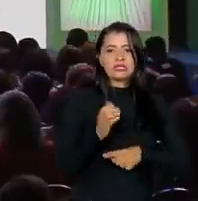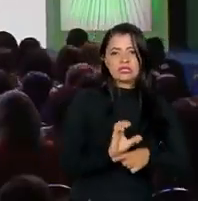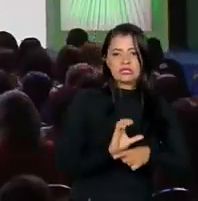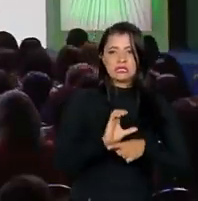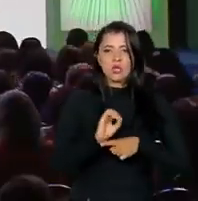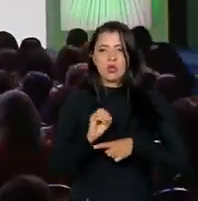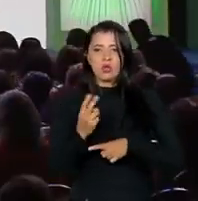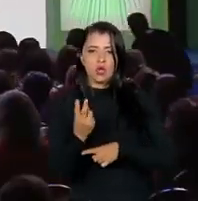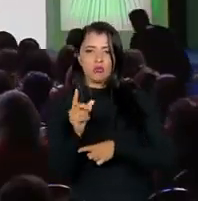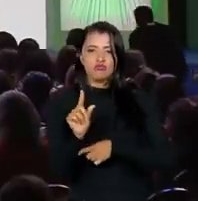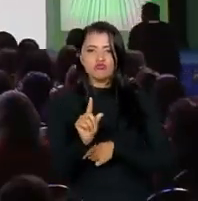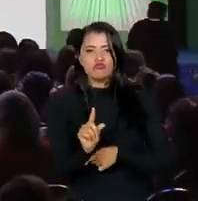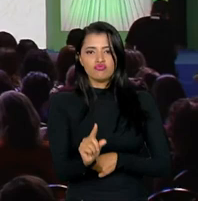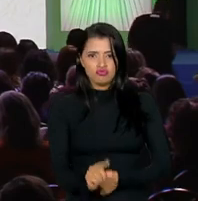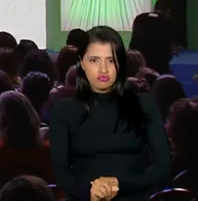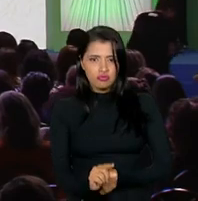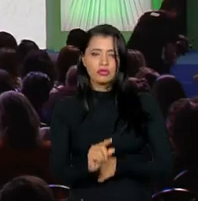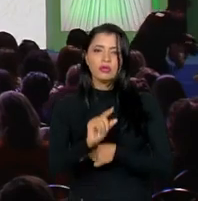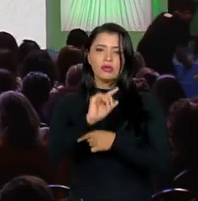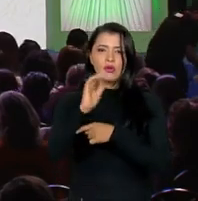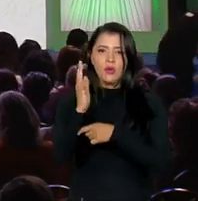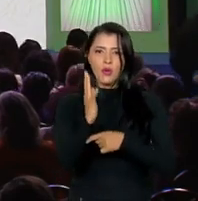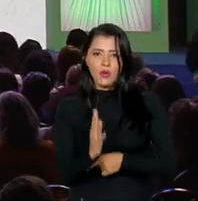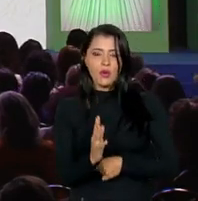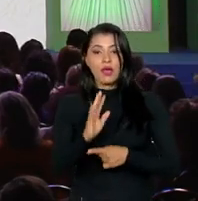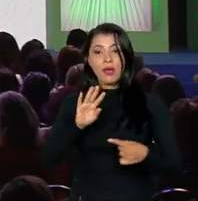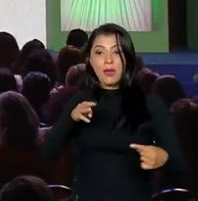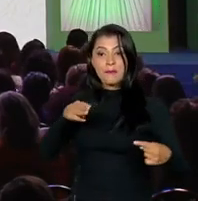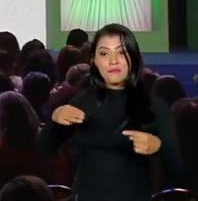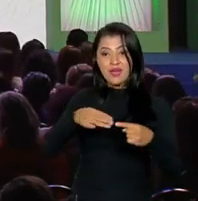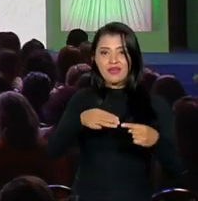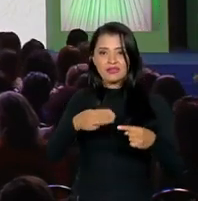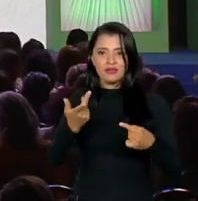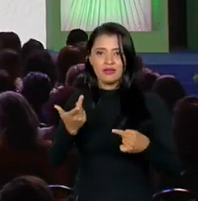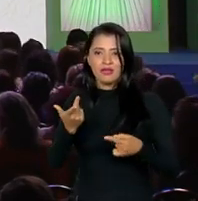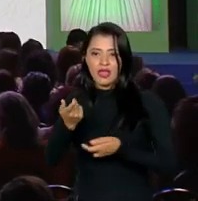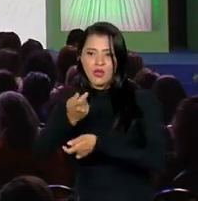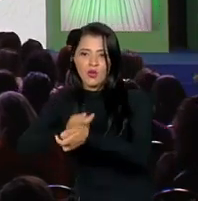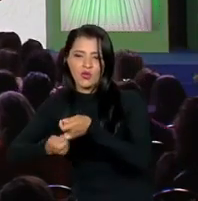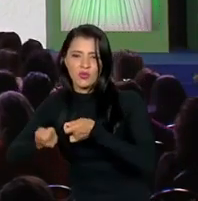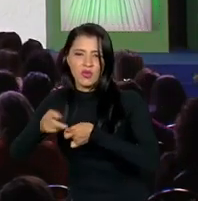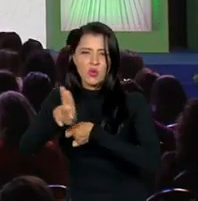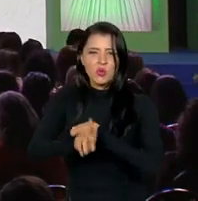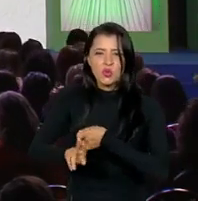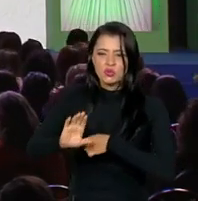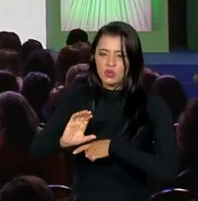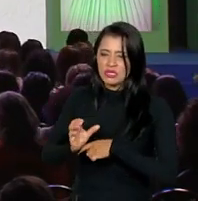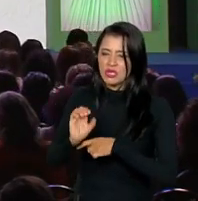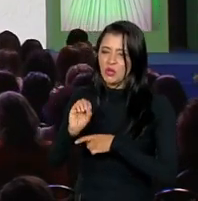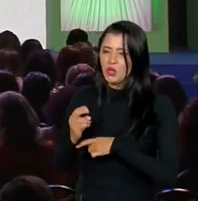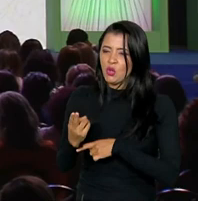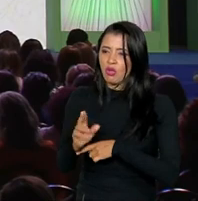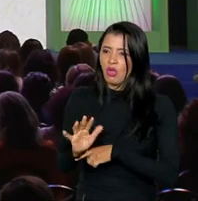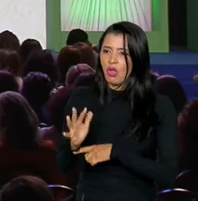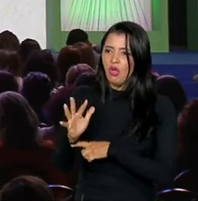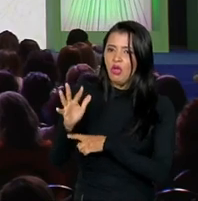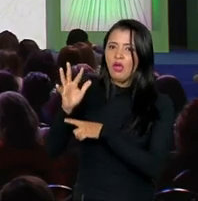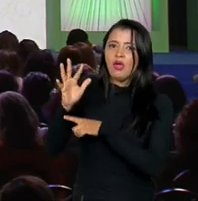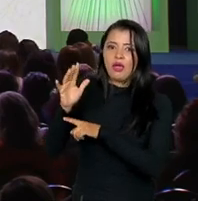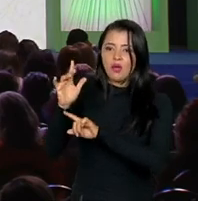ou seja, a meta de descarbonizar a economia com relação a diversos setores,